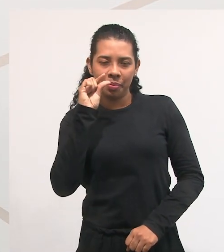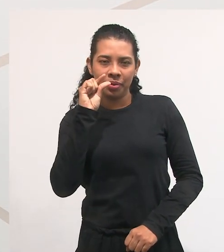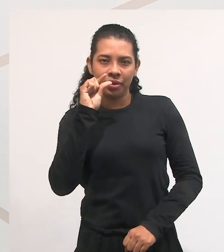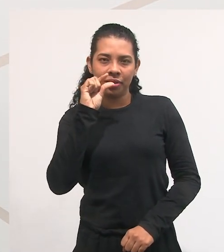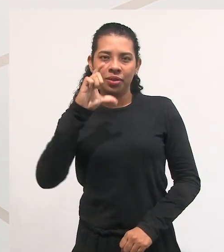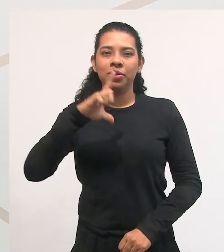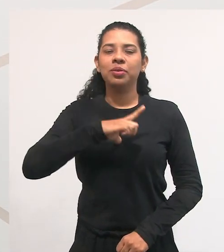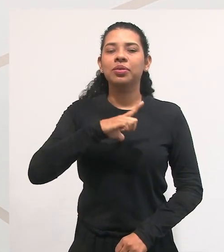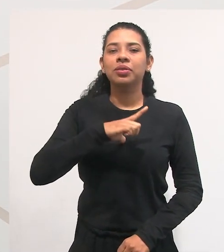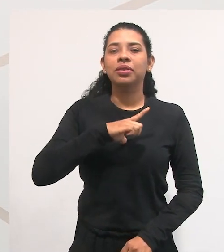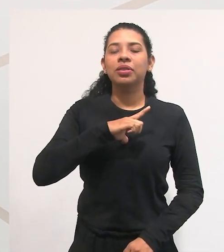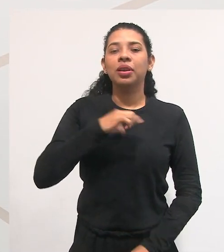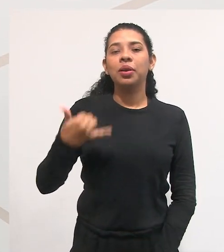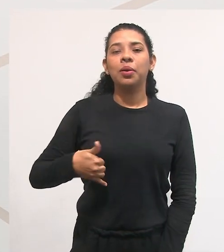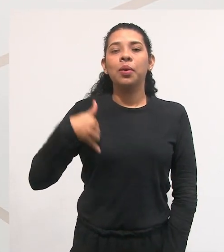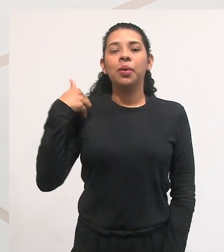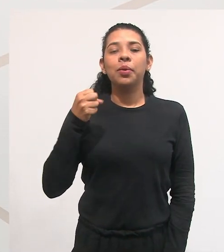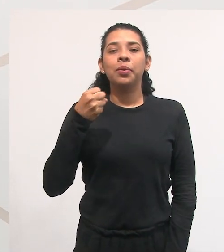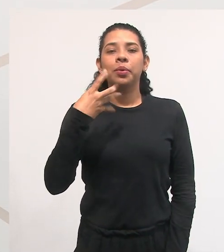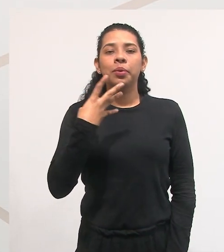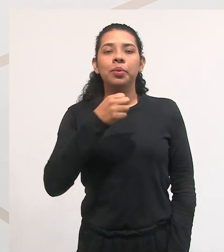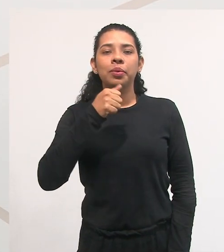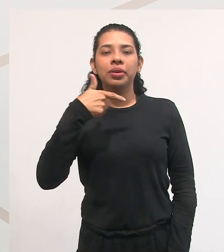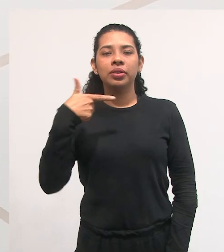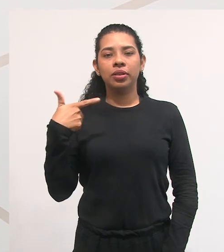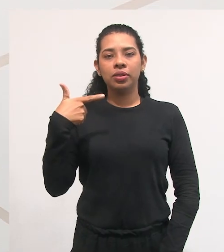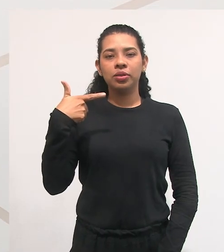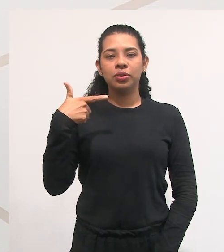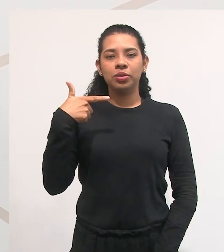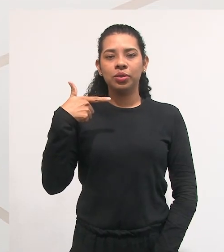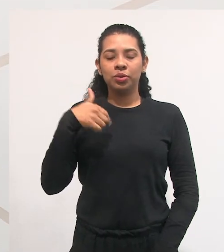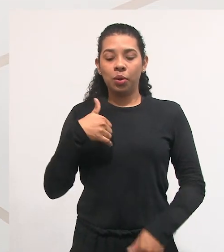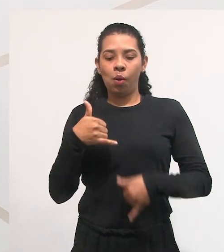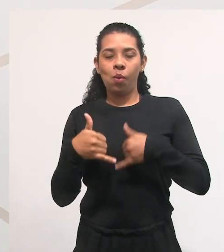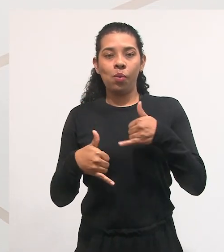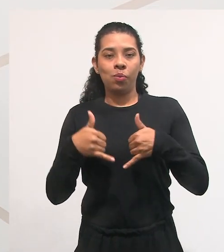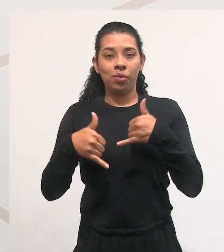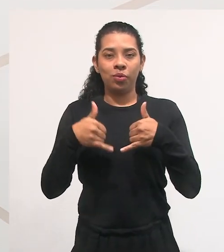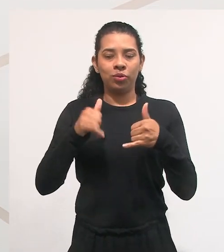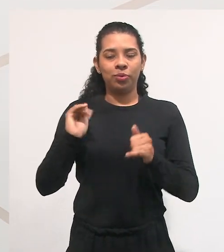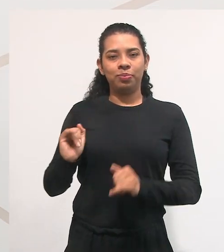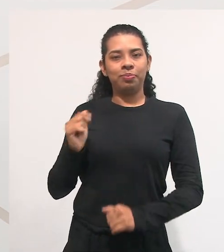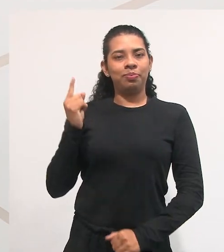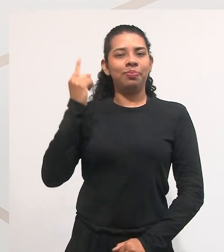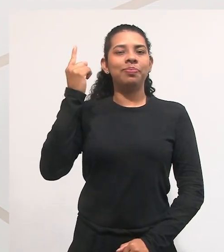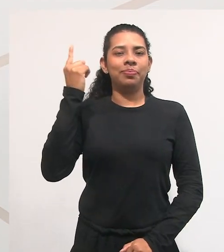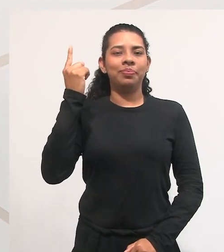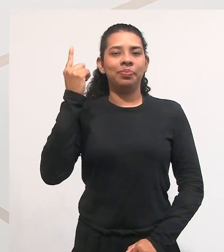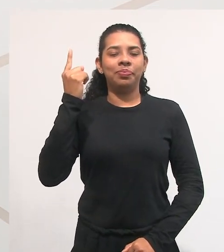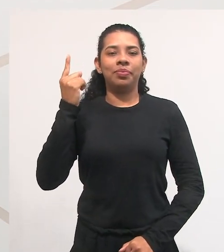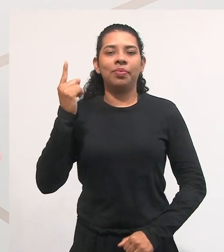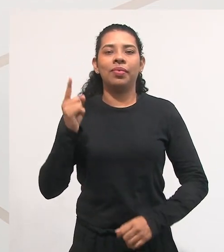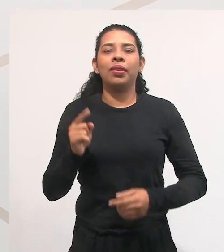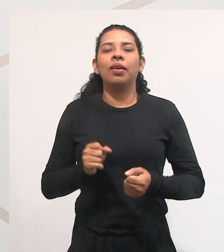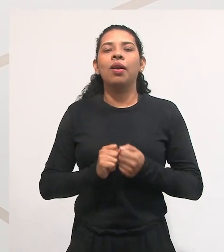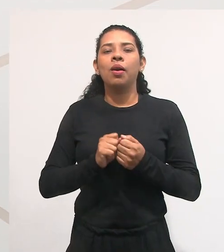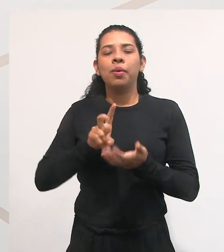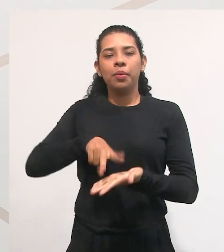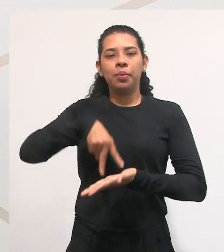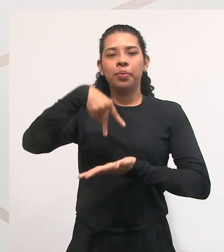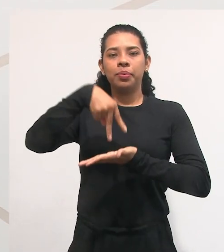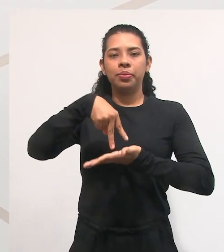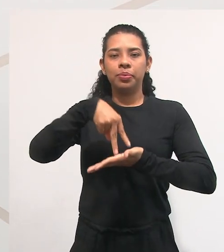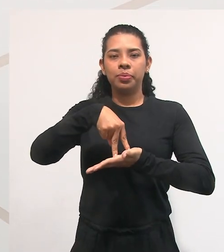anos, 1,65 m, de salto eu fico mais alta, né, gente, claro. Eu estou em